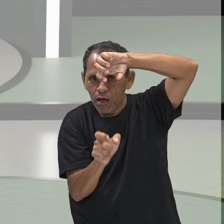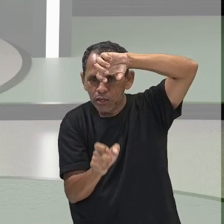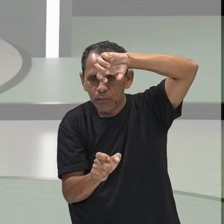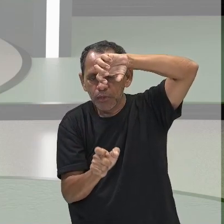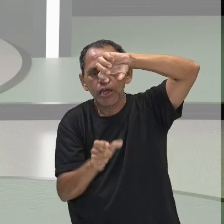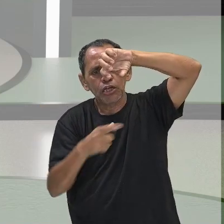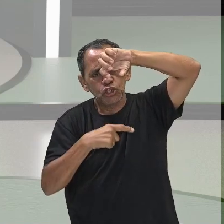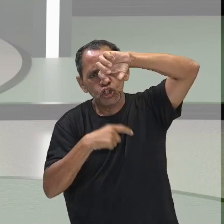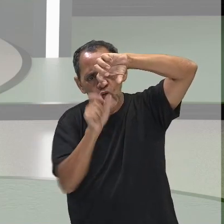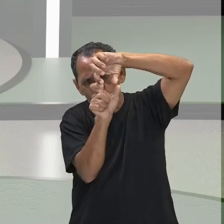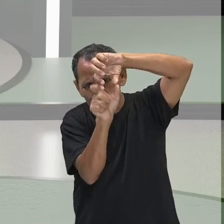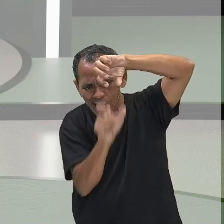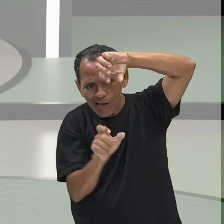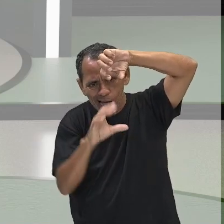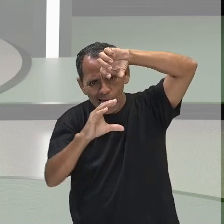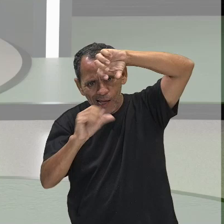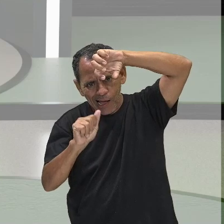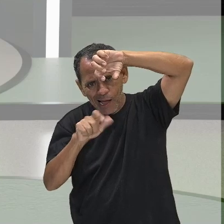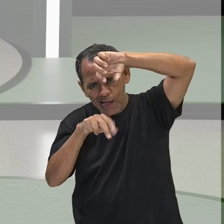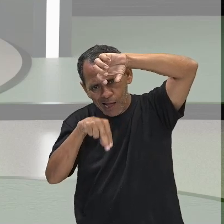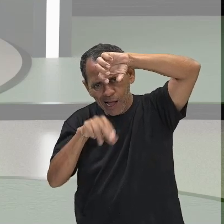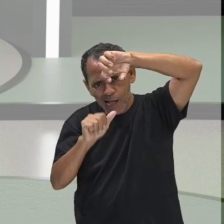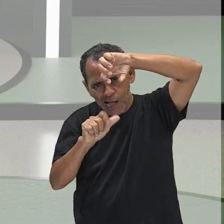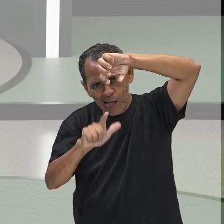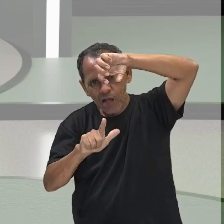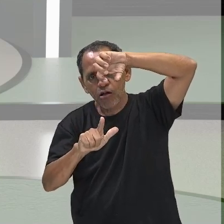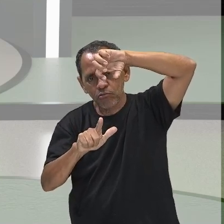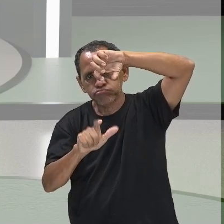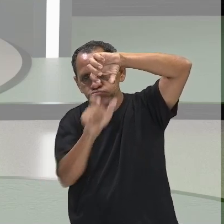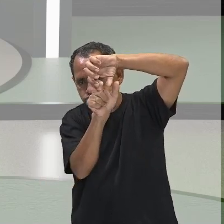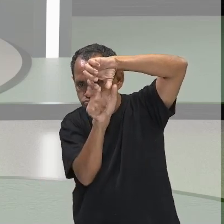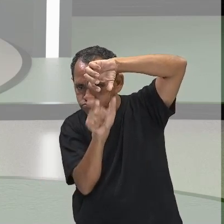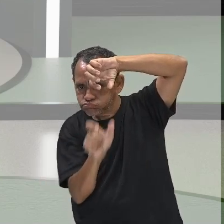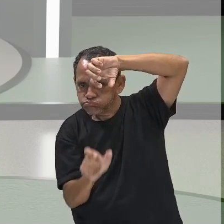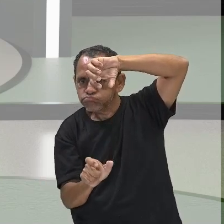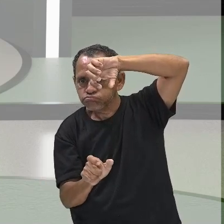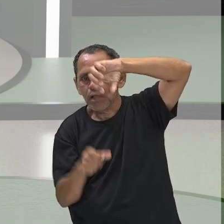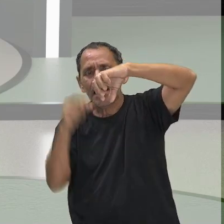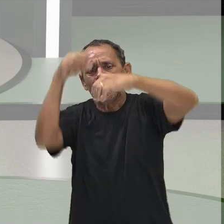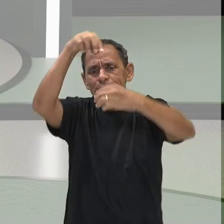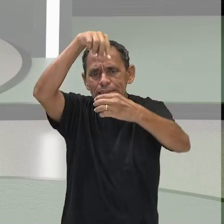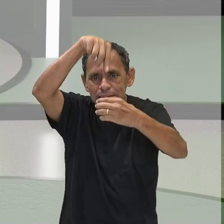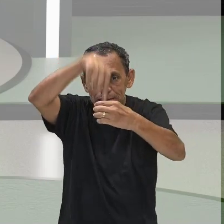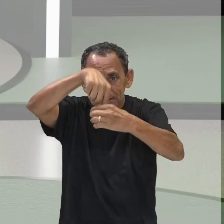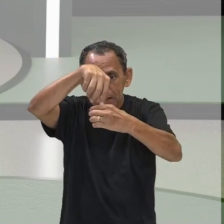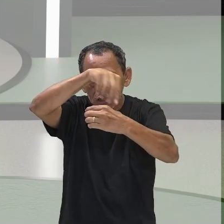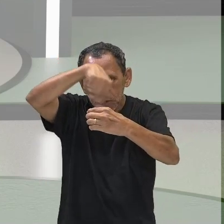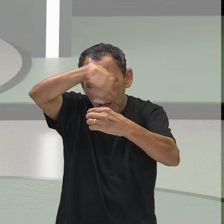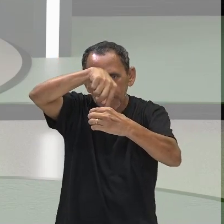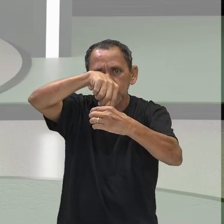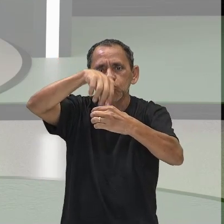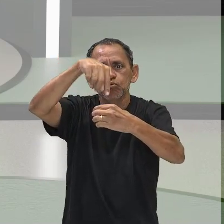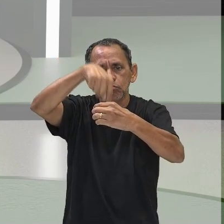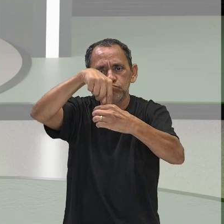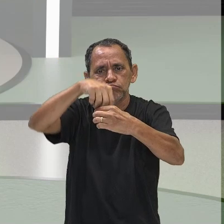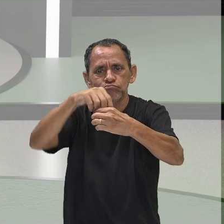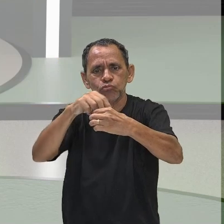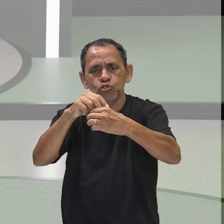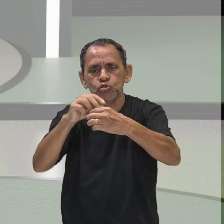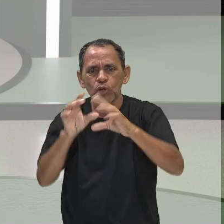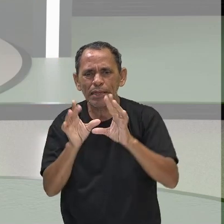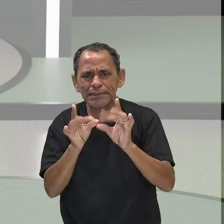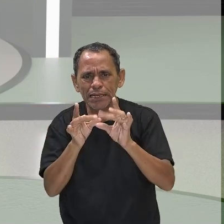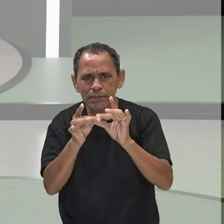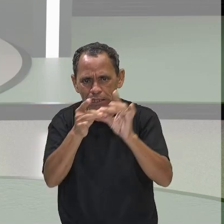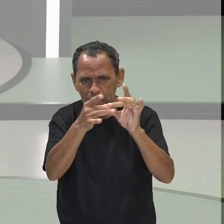canal interno aí das vértebras, ok? E a medula espinhal em si, olha só, ela é essa composição